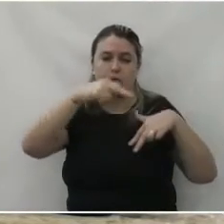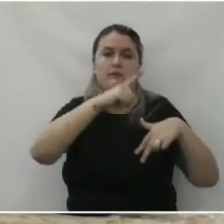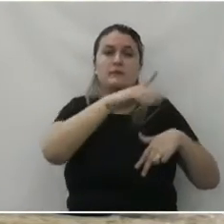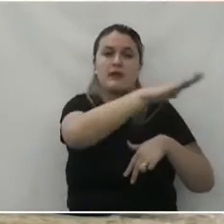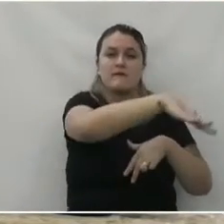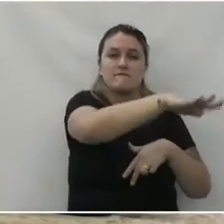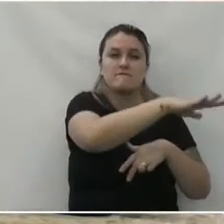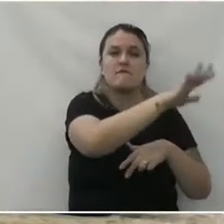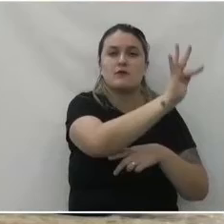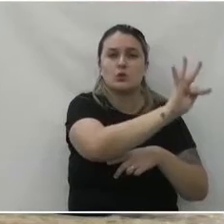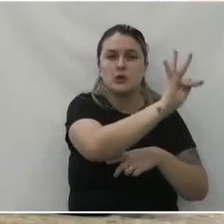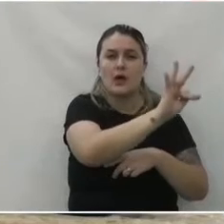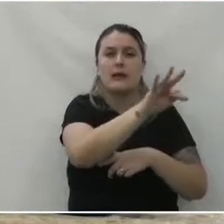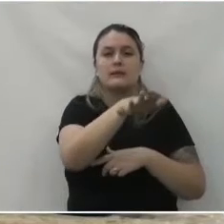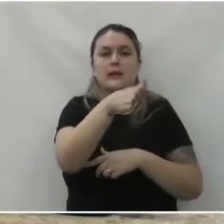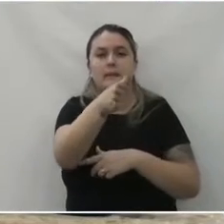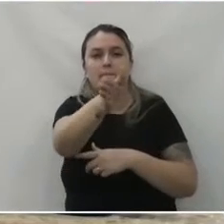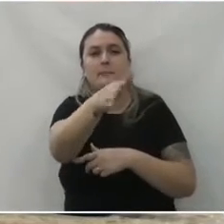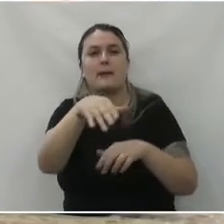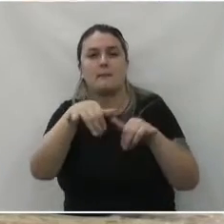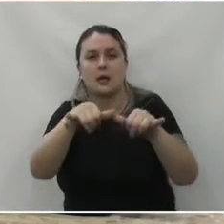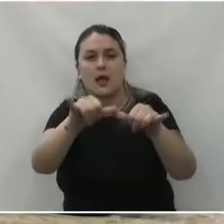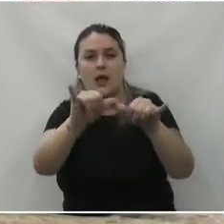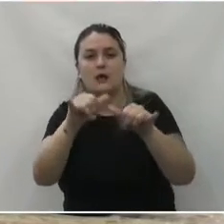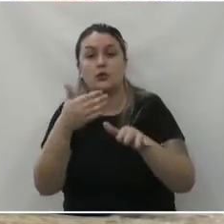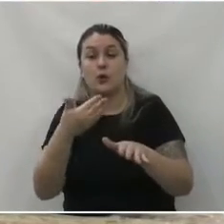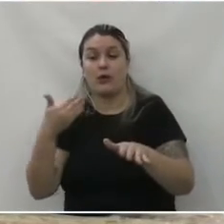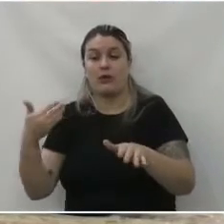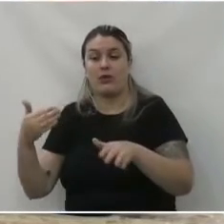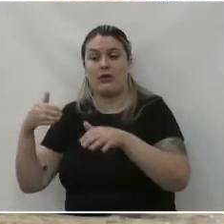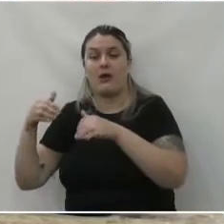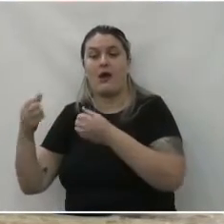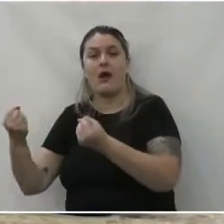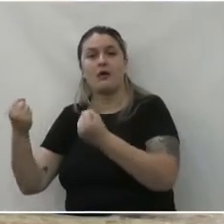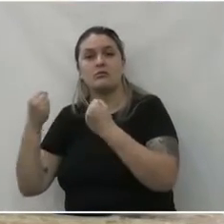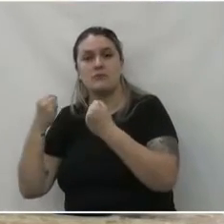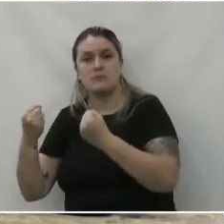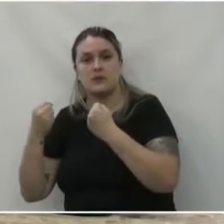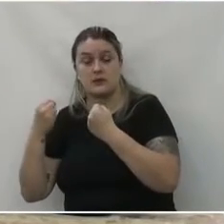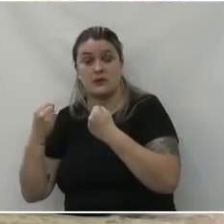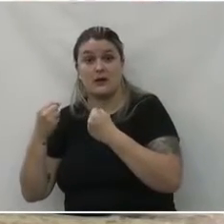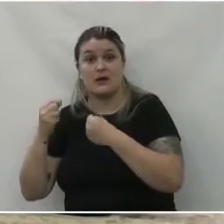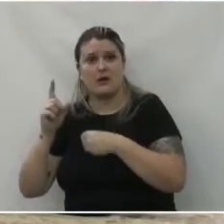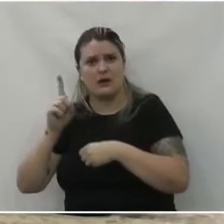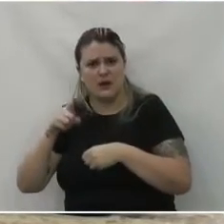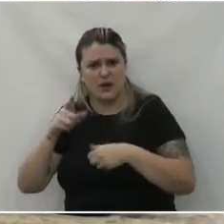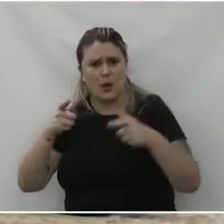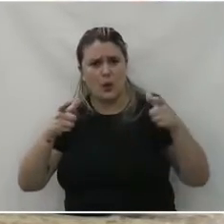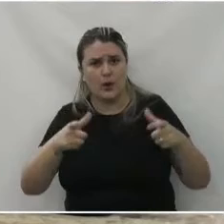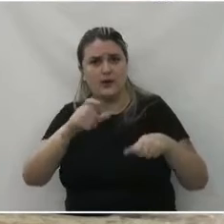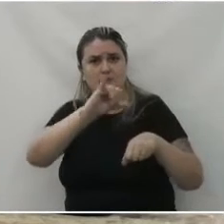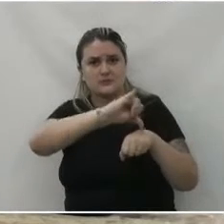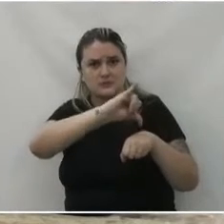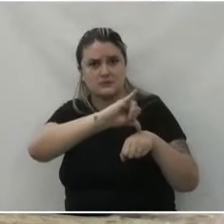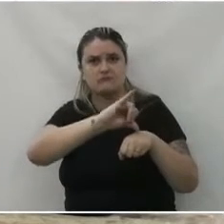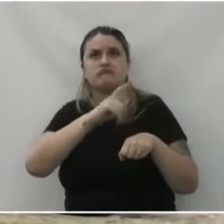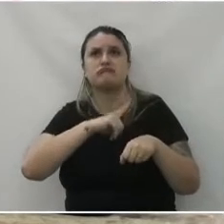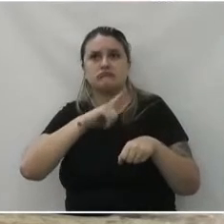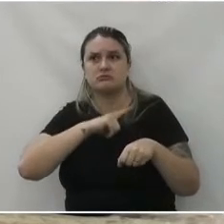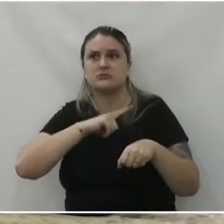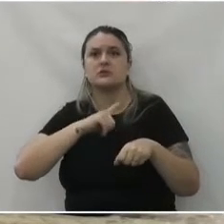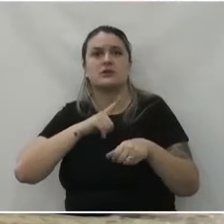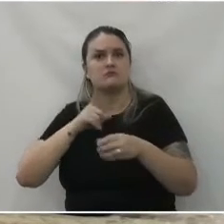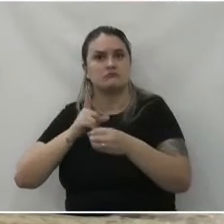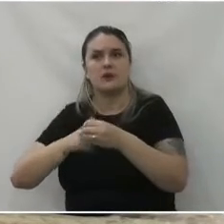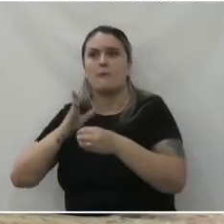universidade é um mercado é academia não só essa região que é na área Central mais várias outras espalhadas